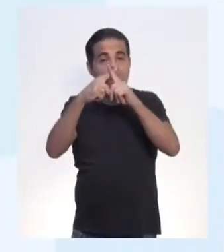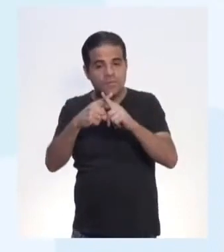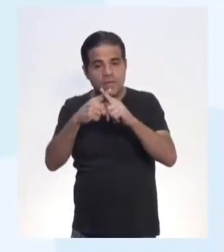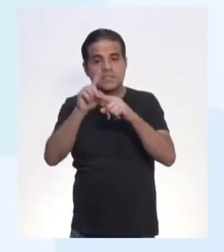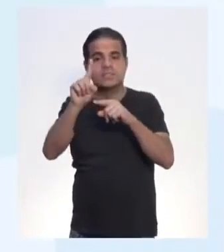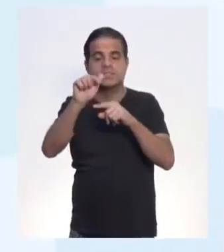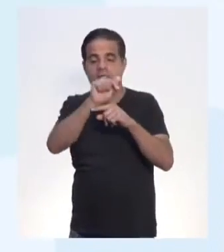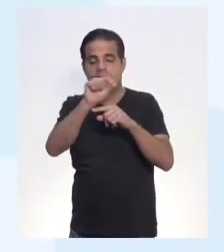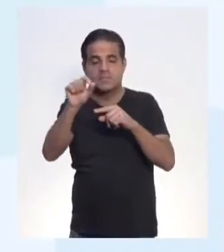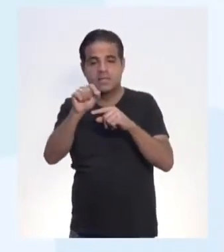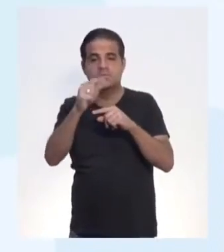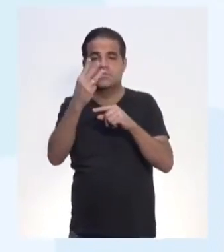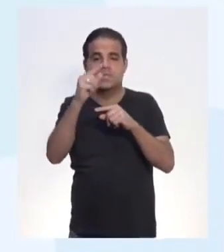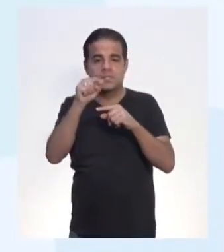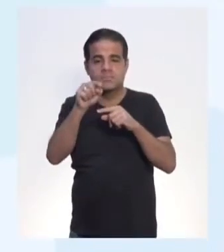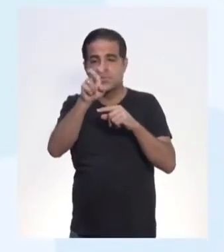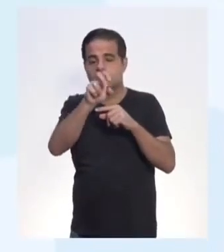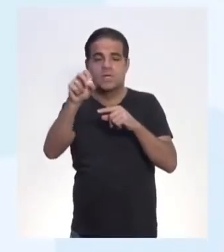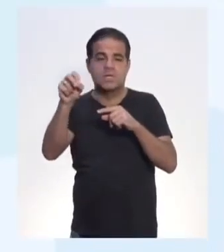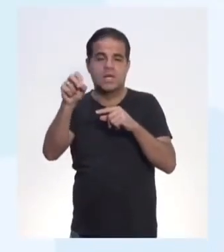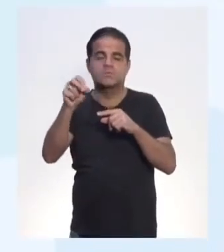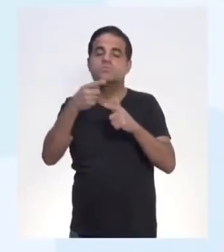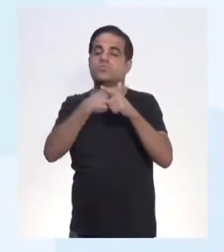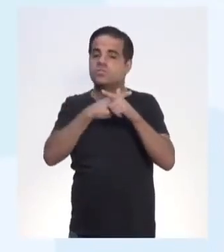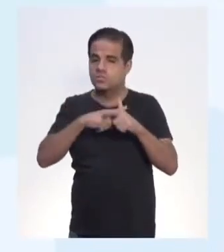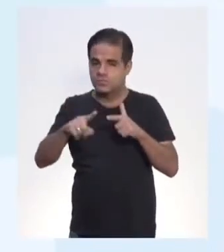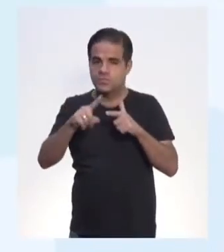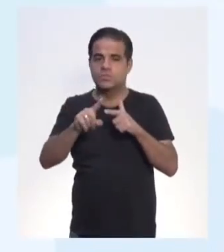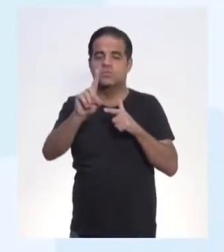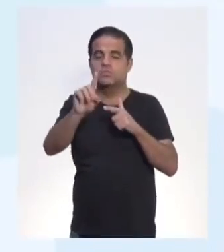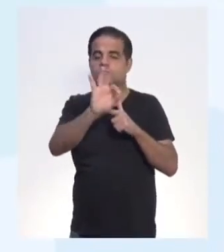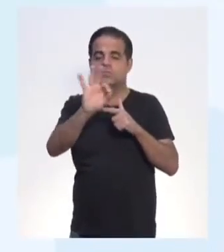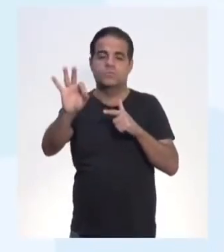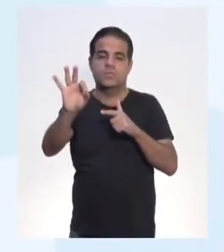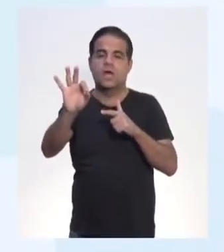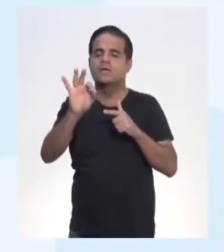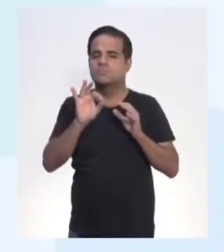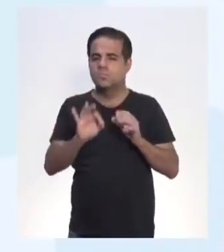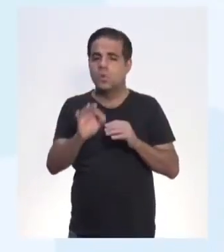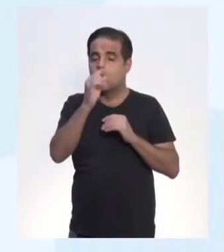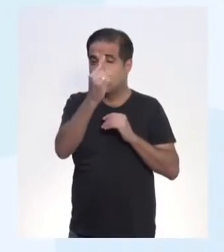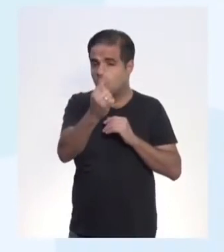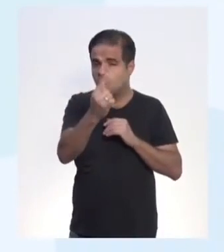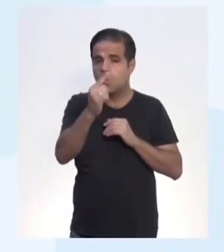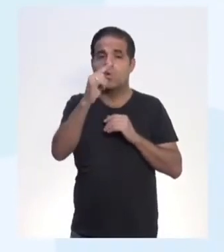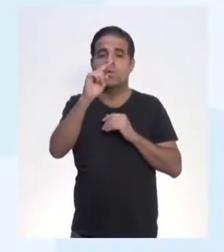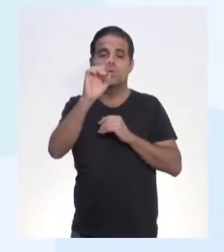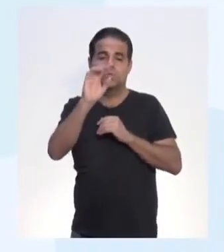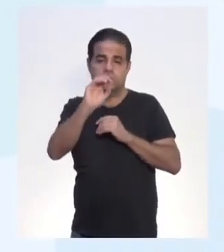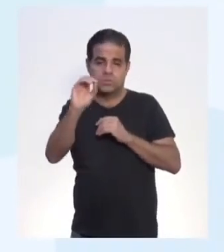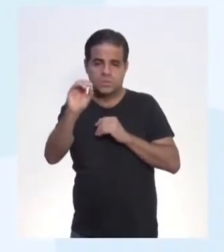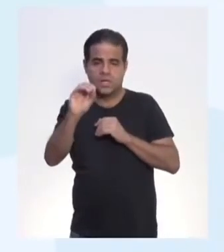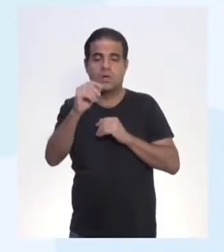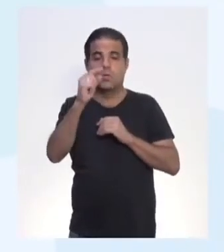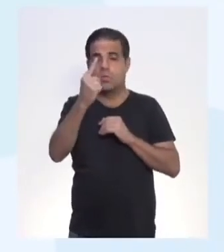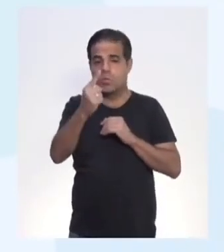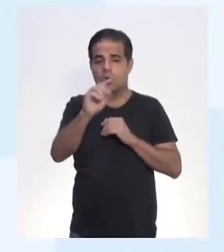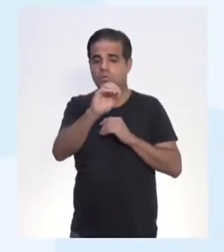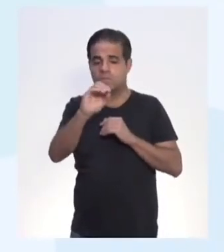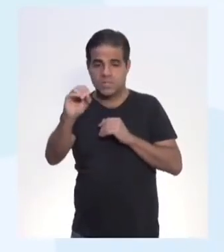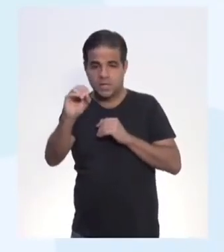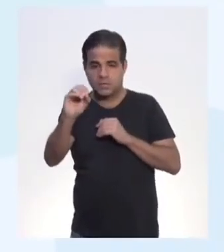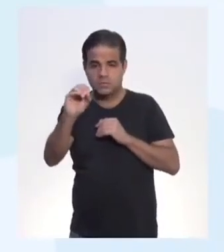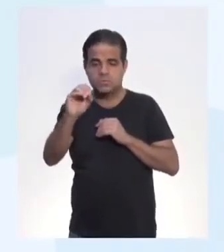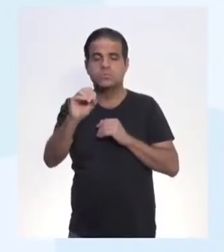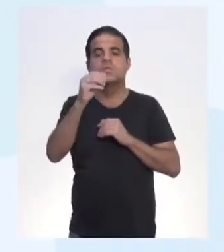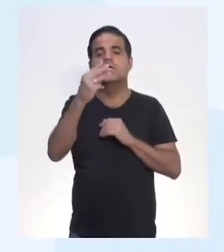x700 3500 dividido por 100 120 140